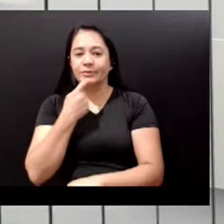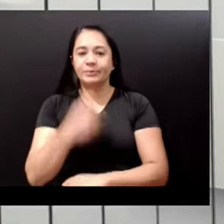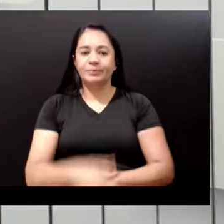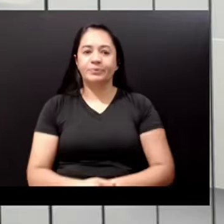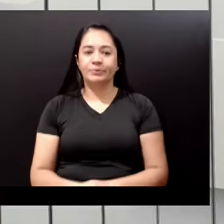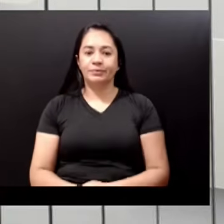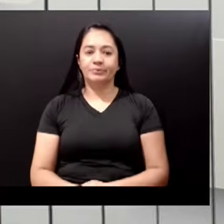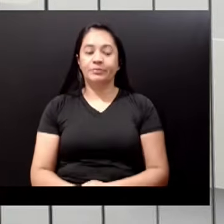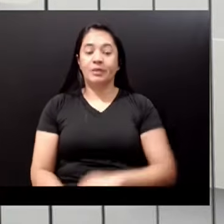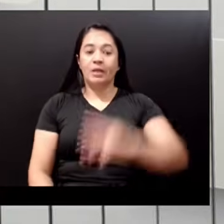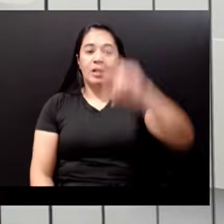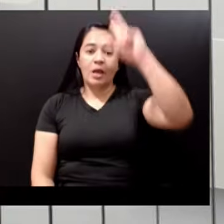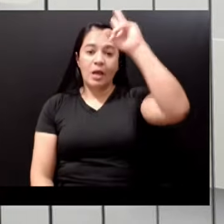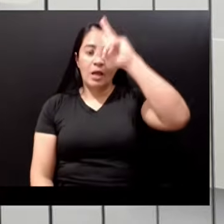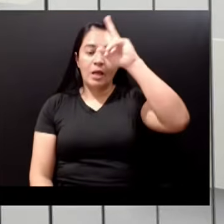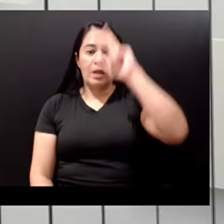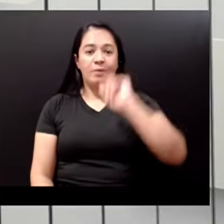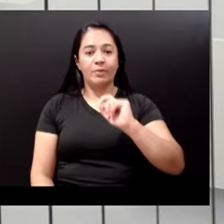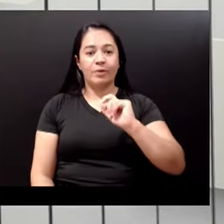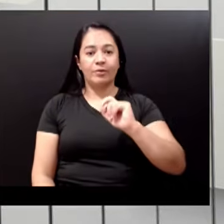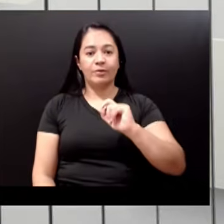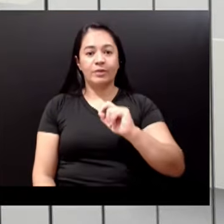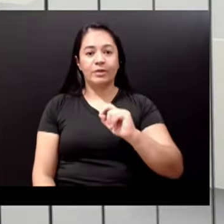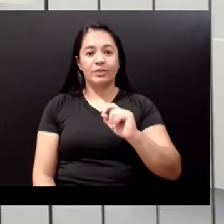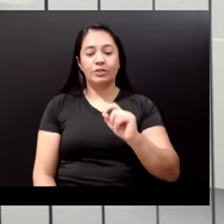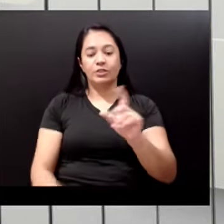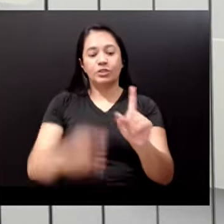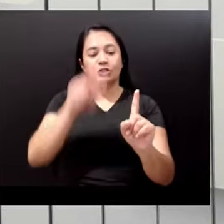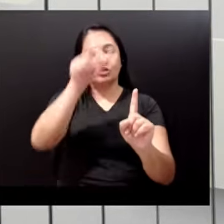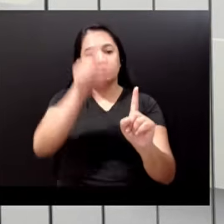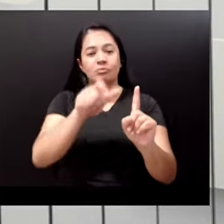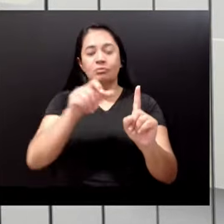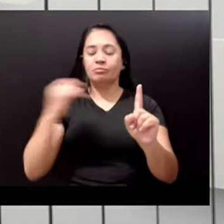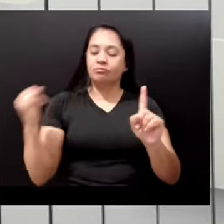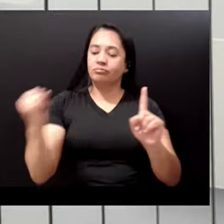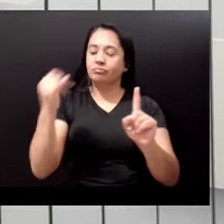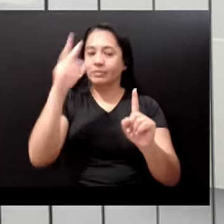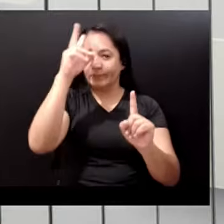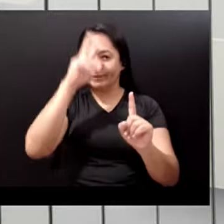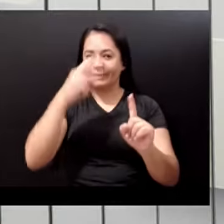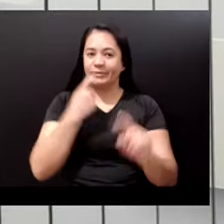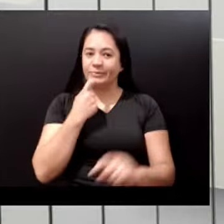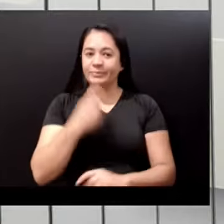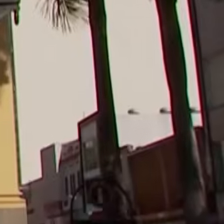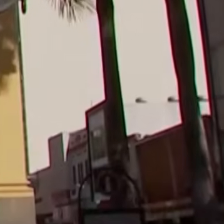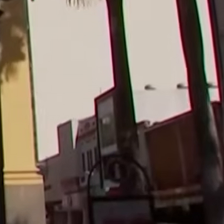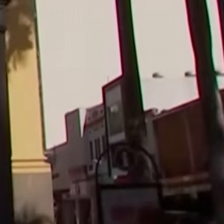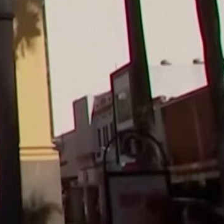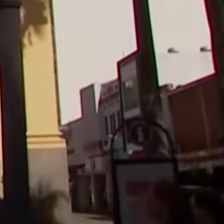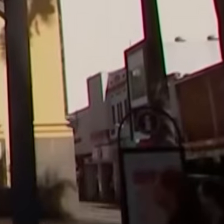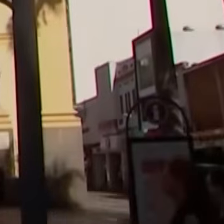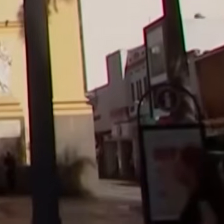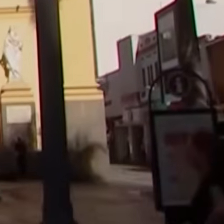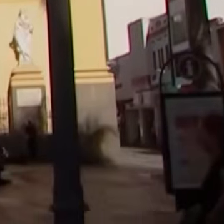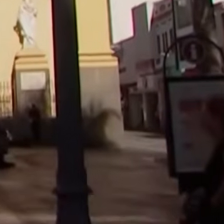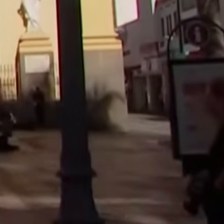o legado de personalidades importantes da história da cidade. O que antes era